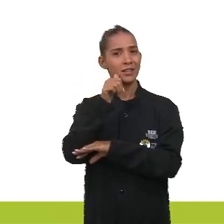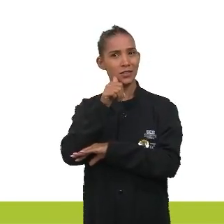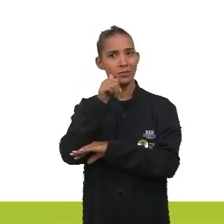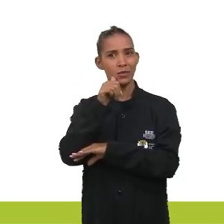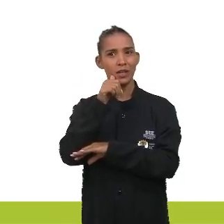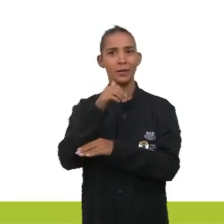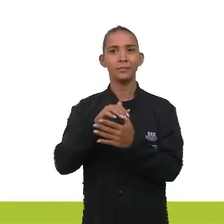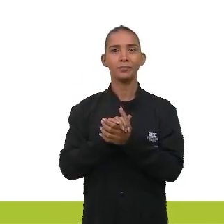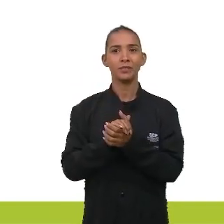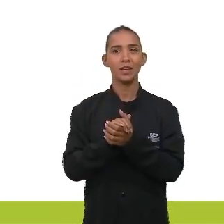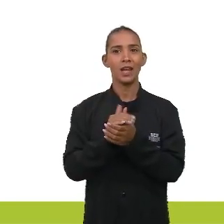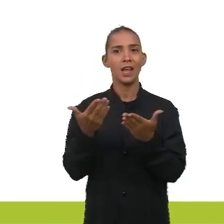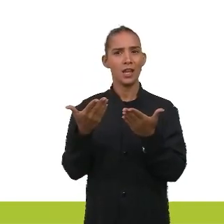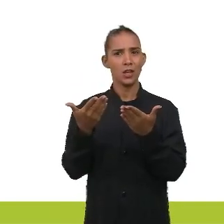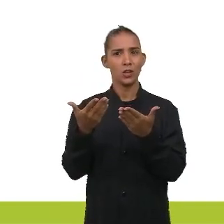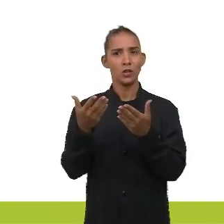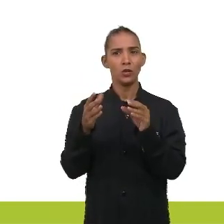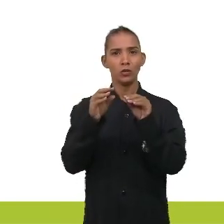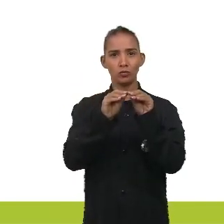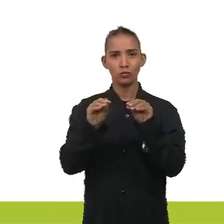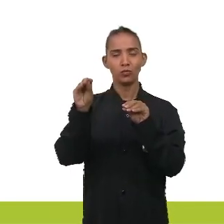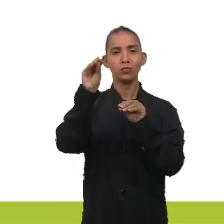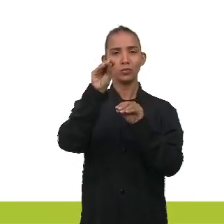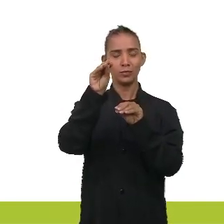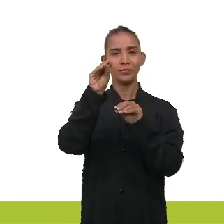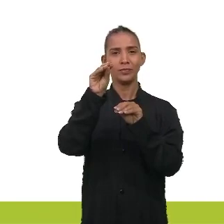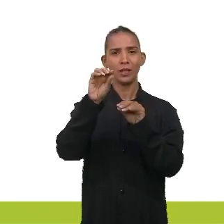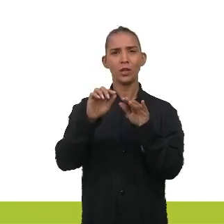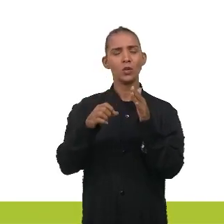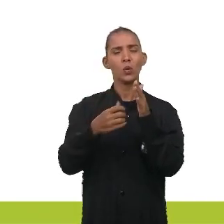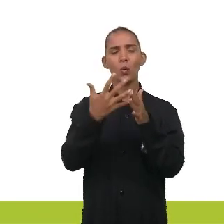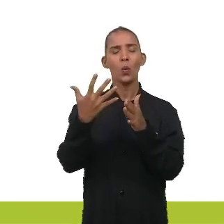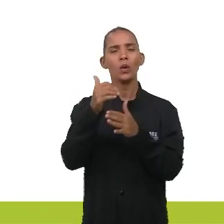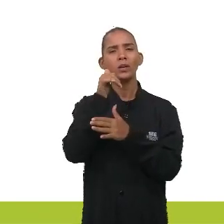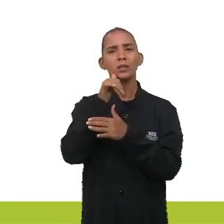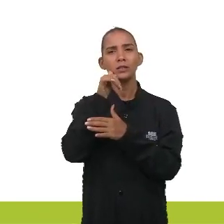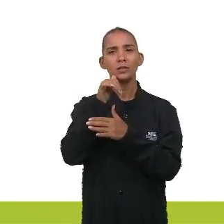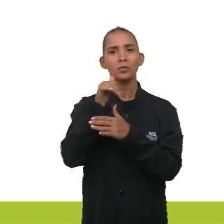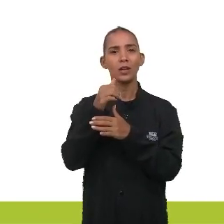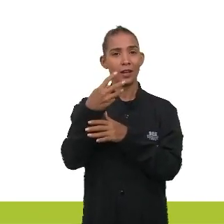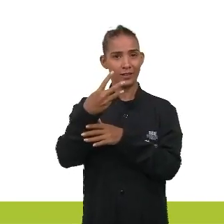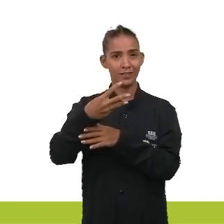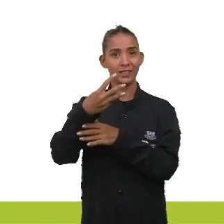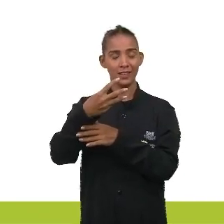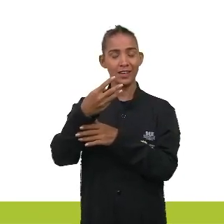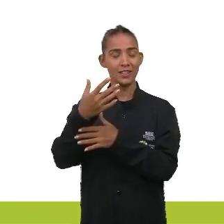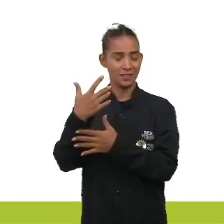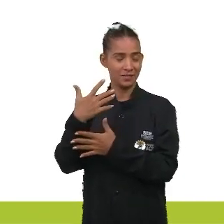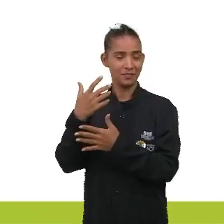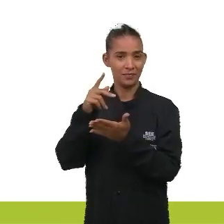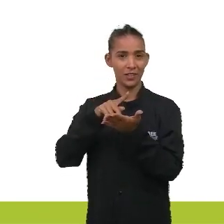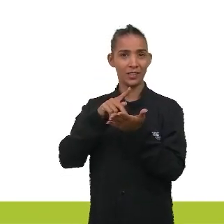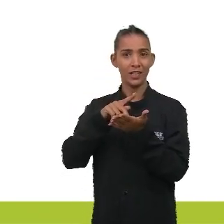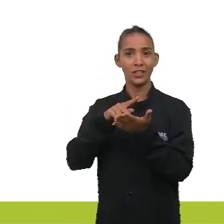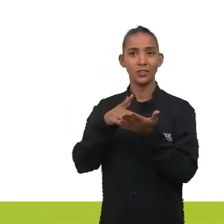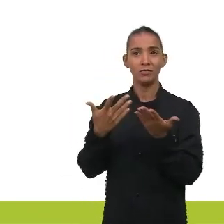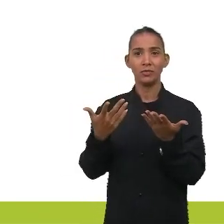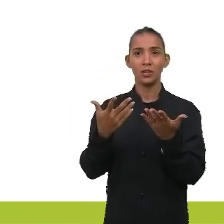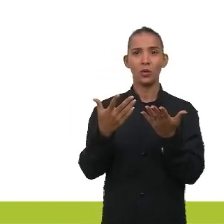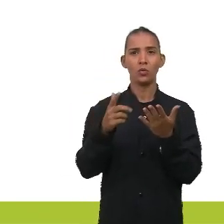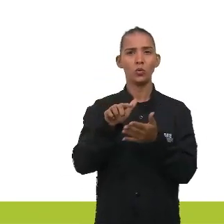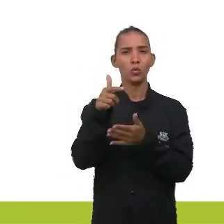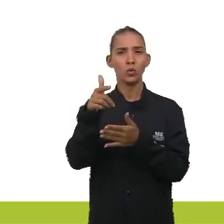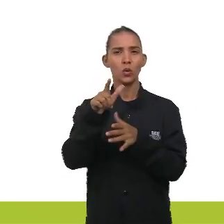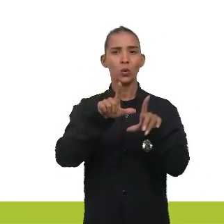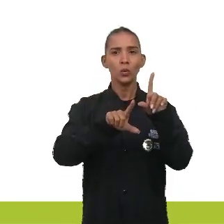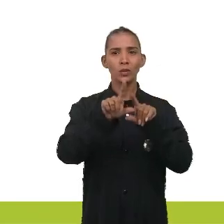nessa posição aqui. Quantas mulheres eu tenho para colocar? 3, né? Então, 3. Nessa outra posição aqui eu tenho